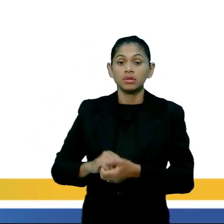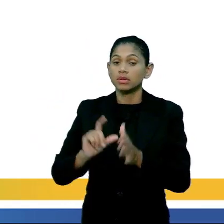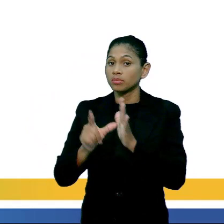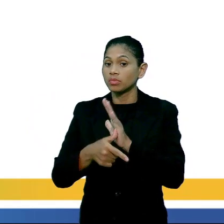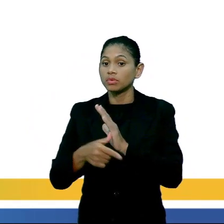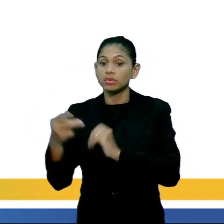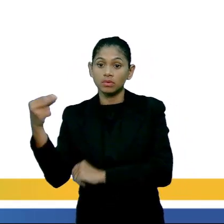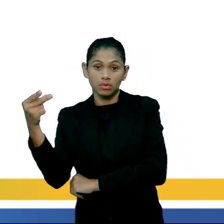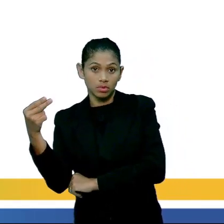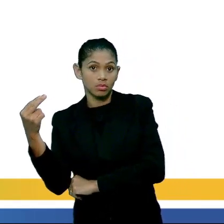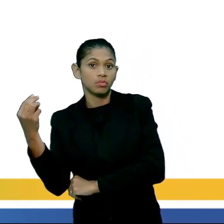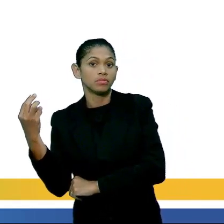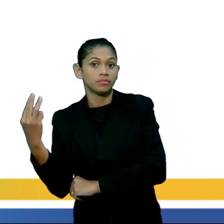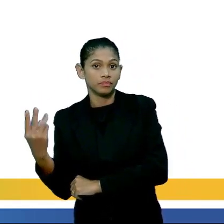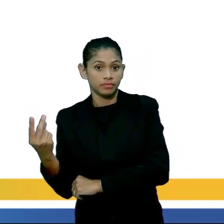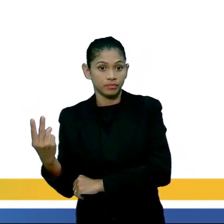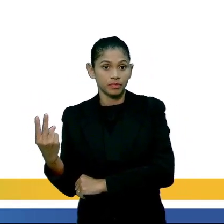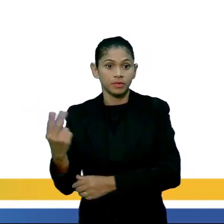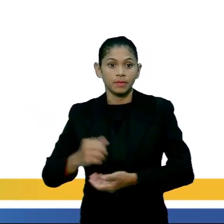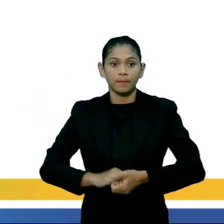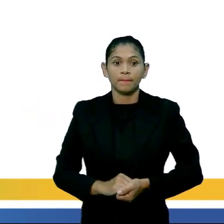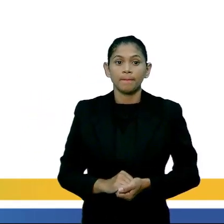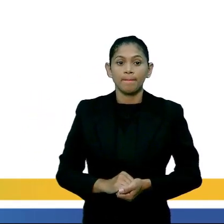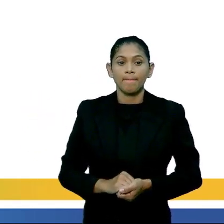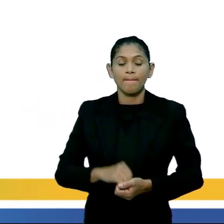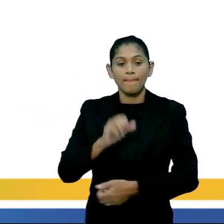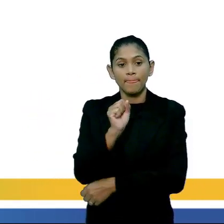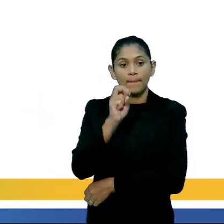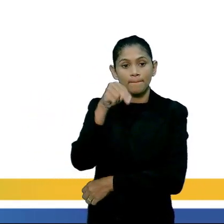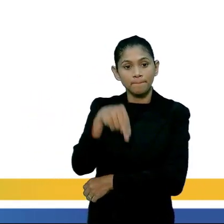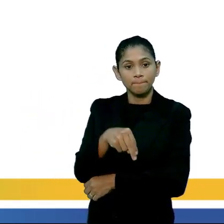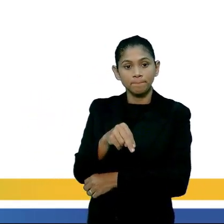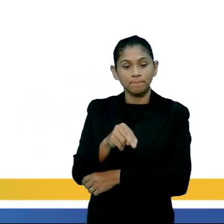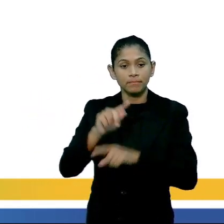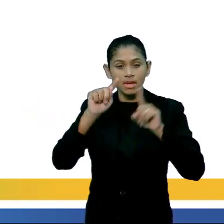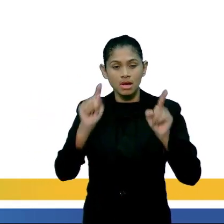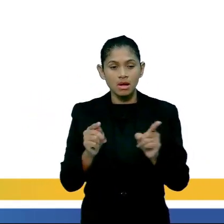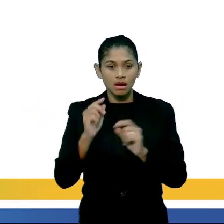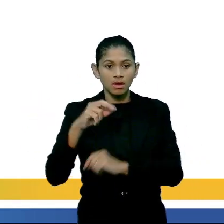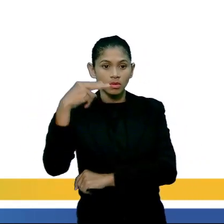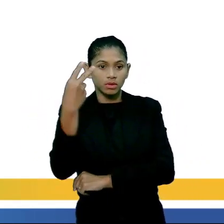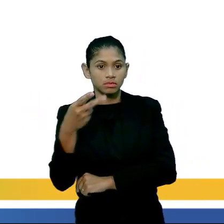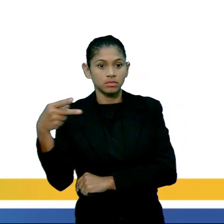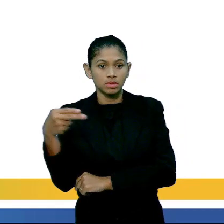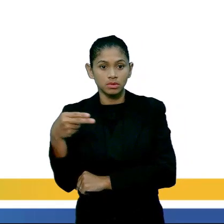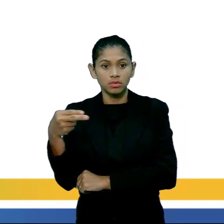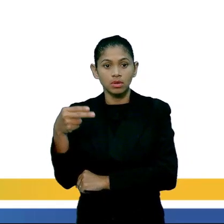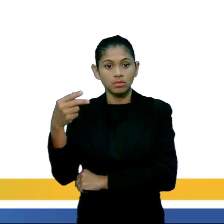nós temos AN ao quadrado é igual a 2 ao quadrado mais 3 ao quadrado.